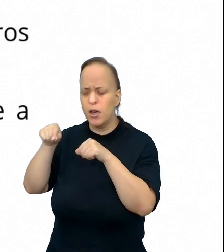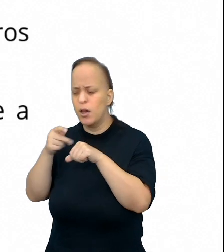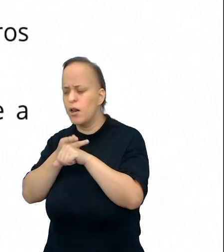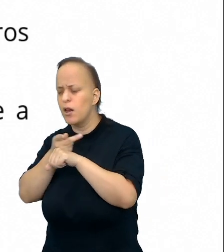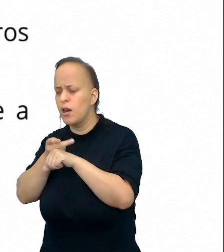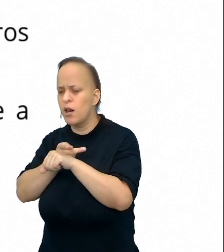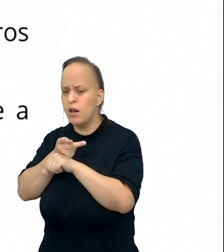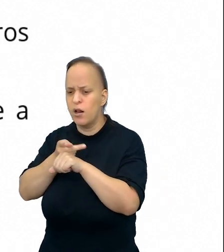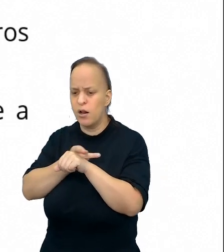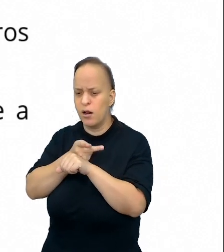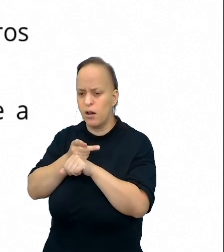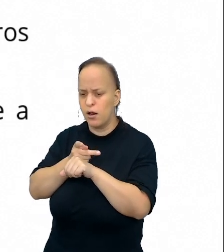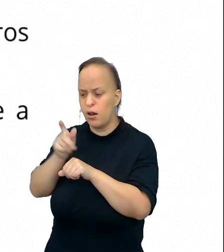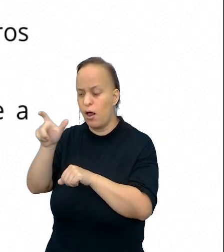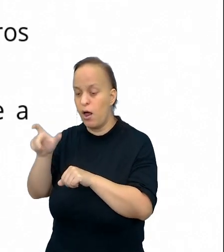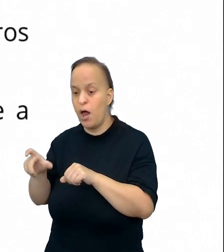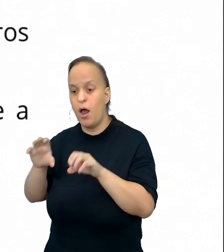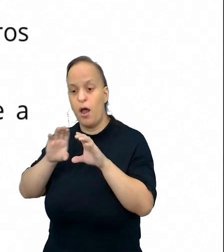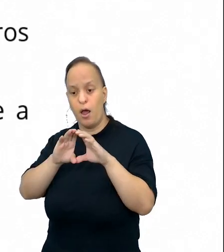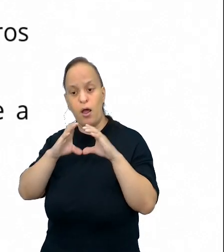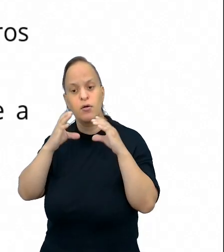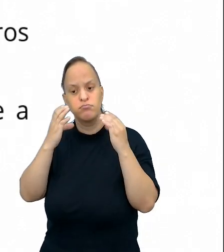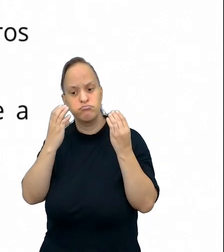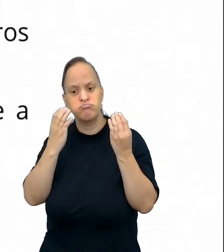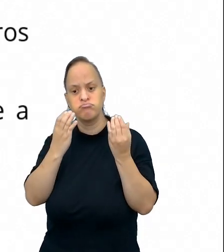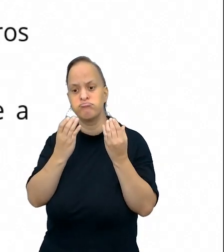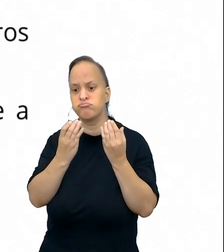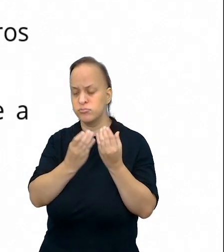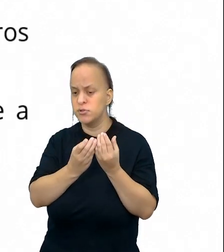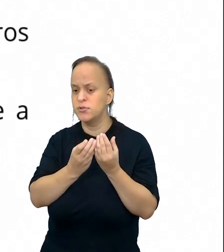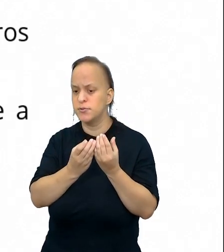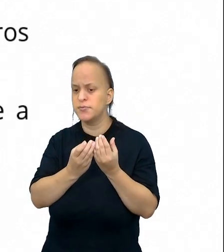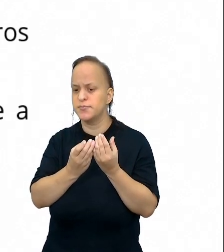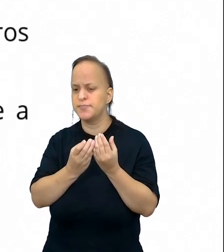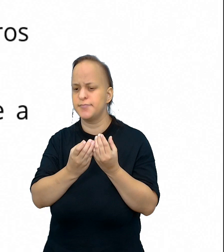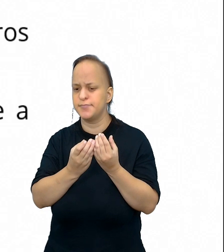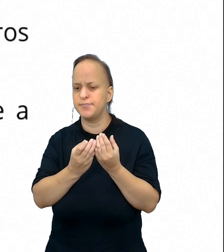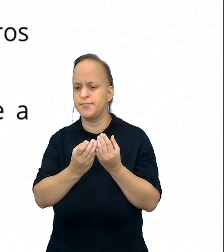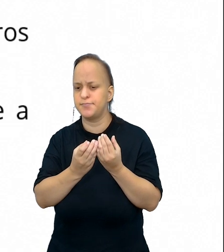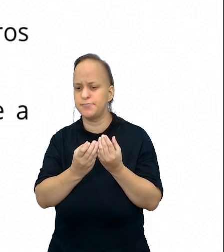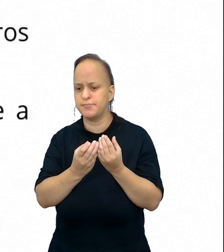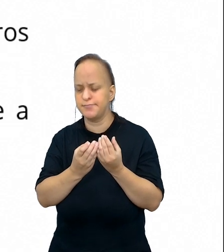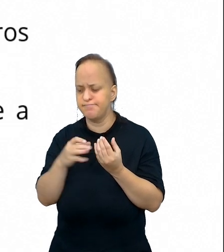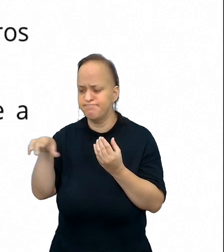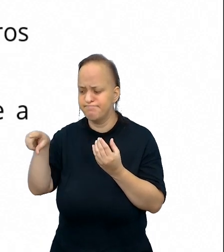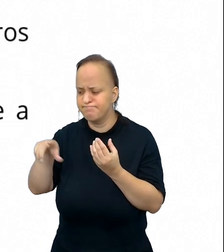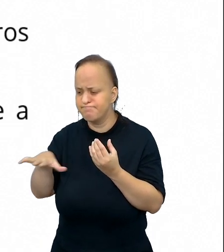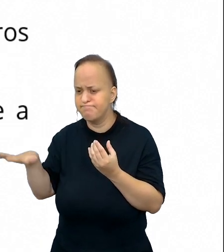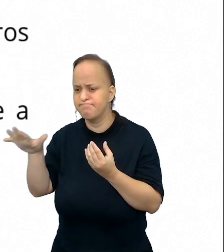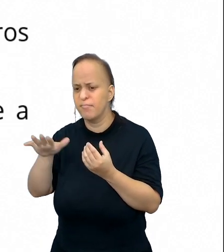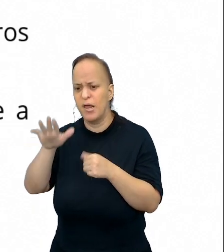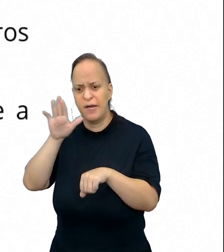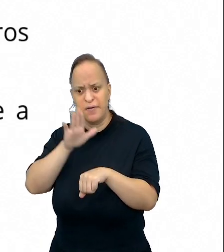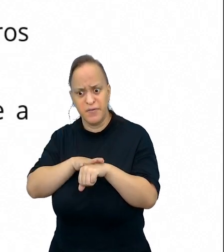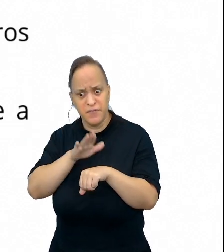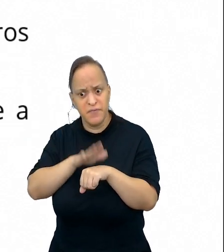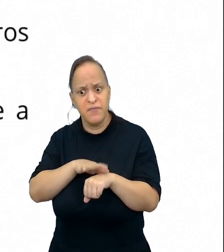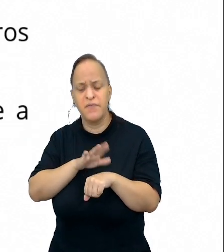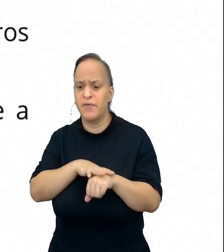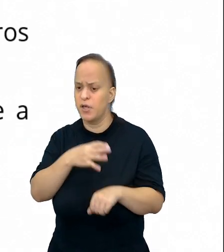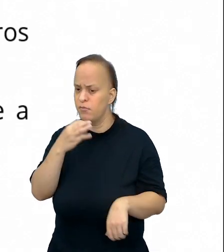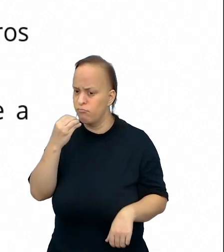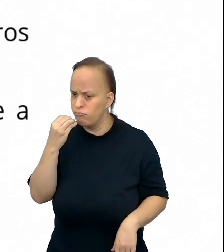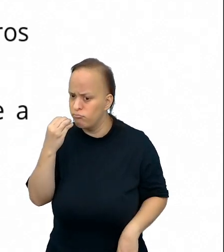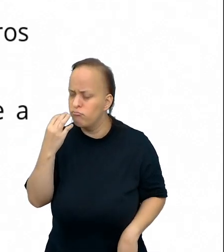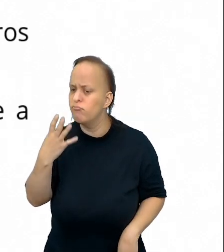eles percebem que fizeram e construíram algo de bom para a região onde moram. Então, deve ser